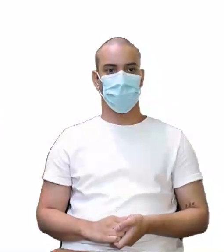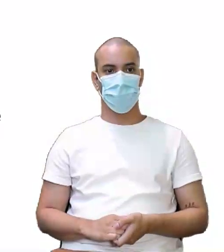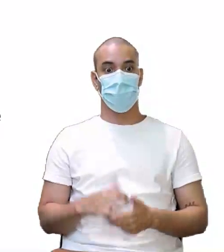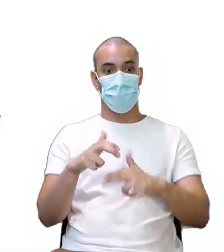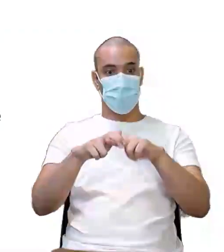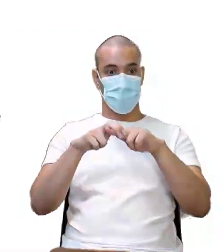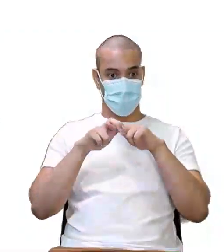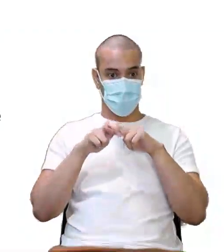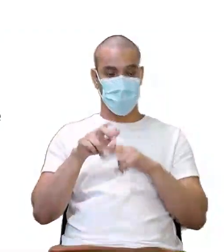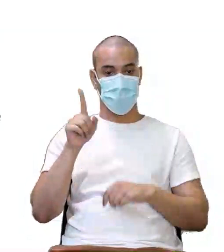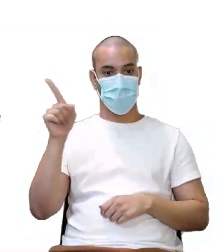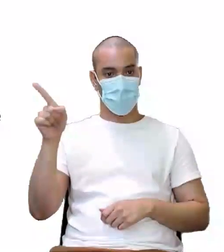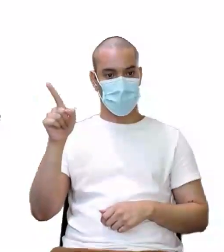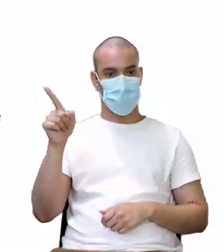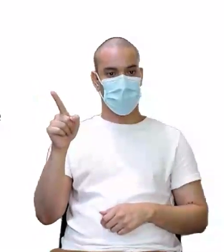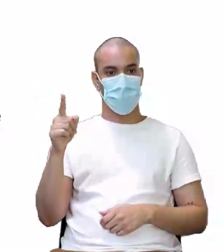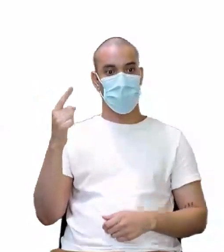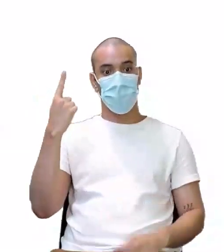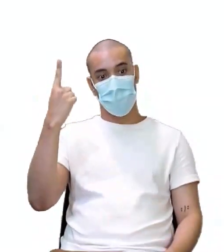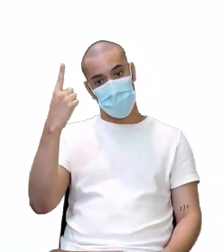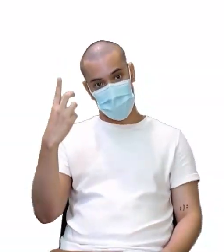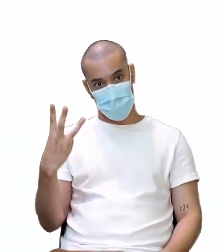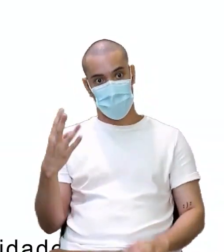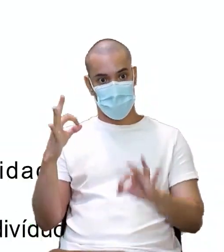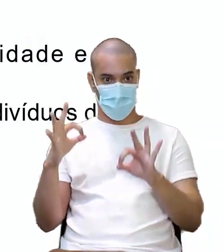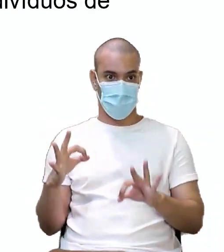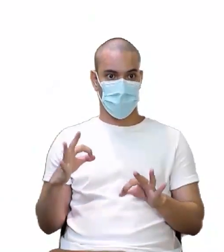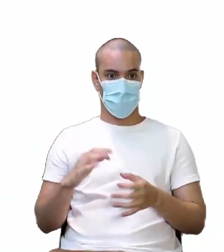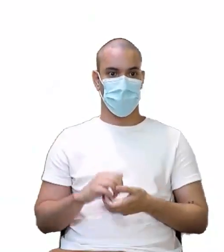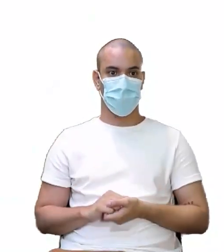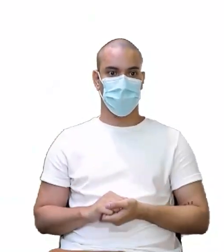isso, aí estaria 1 e 3 certa, né?